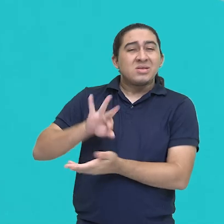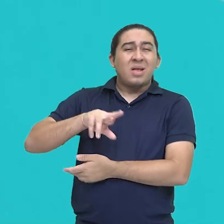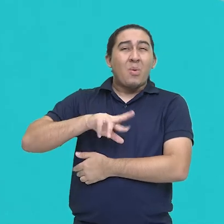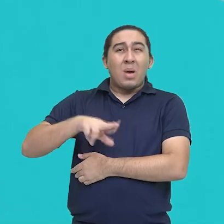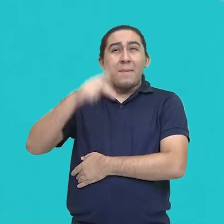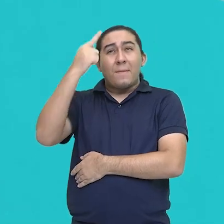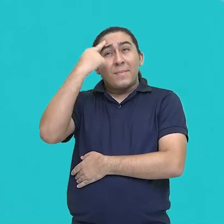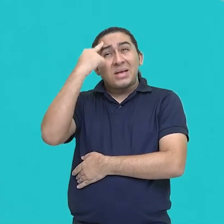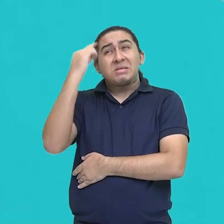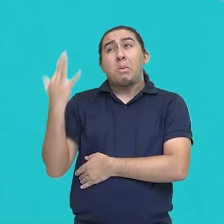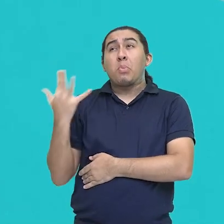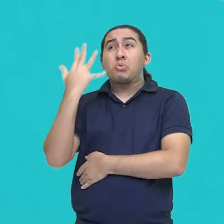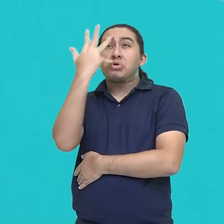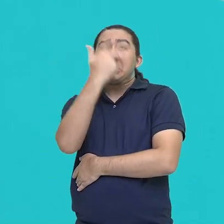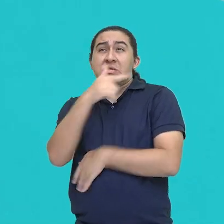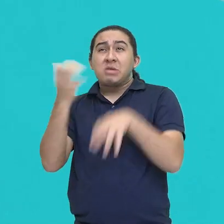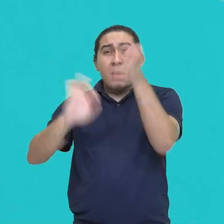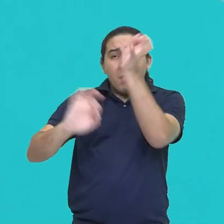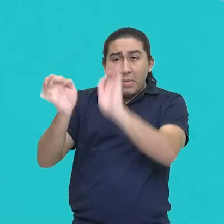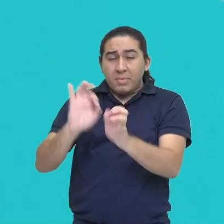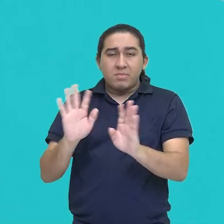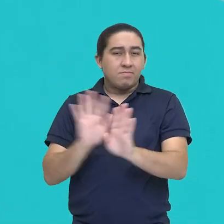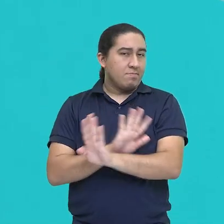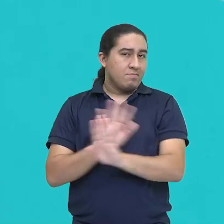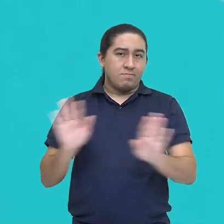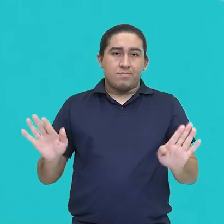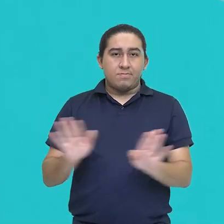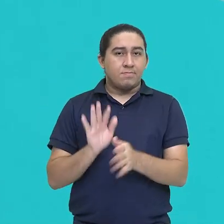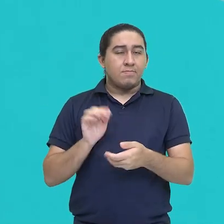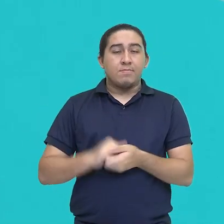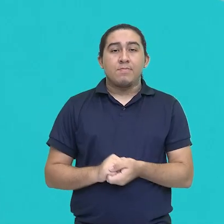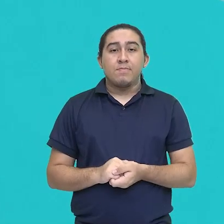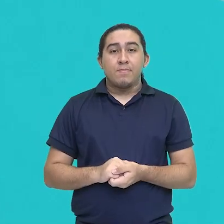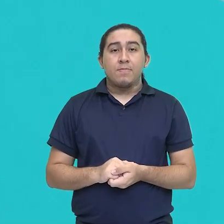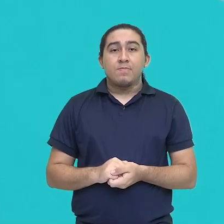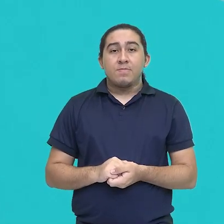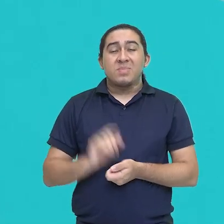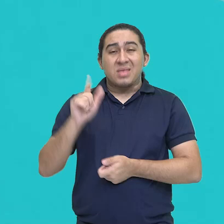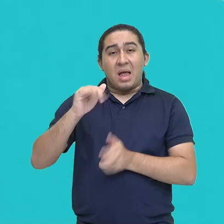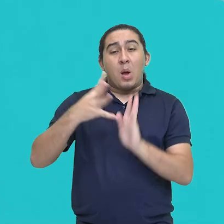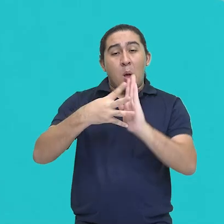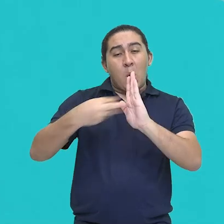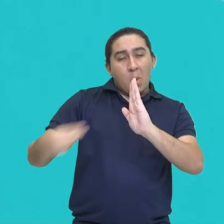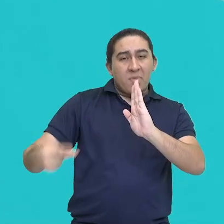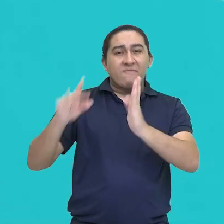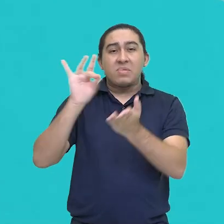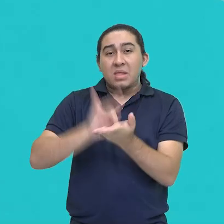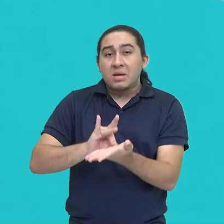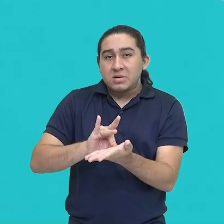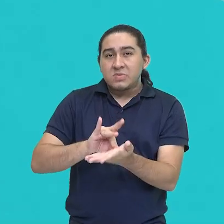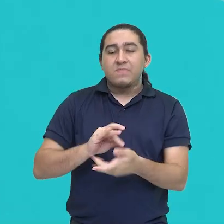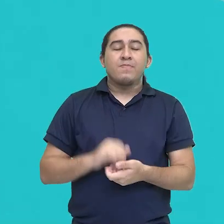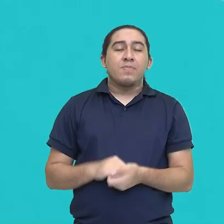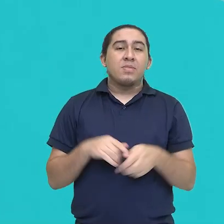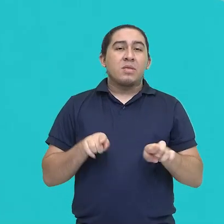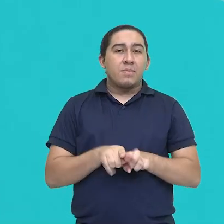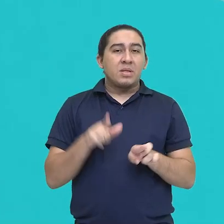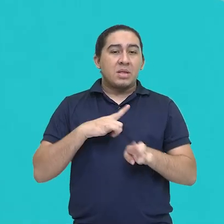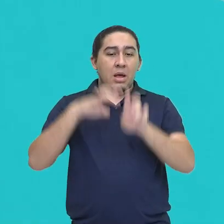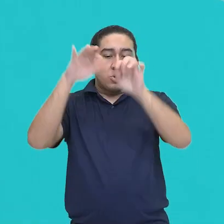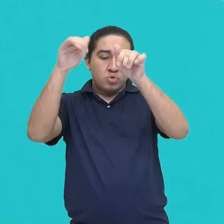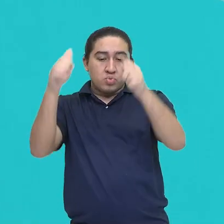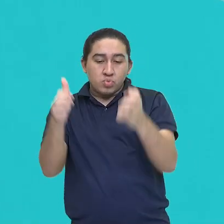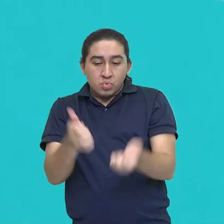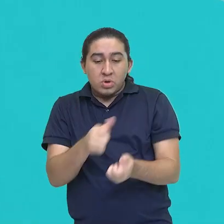nesse ideal de beleza. Certo? Então, a gente percebeu que existem estruturas que foram modificadas, né, pensamentos que